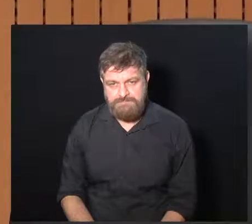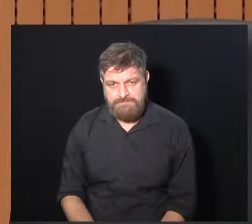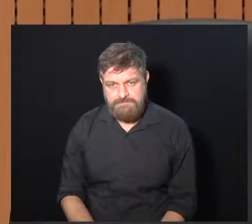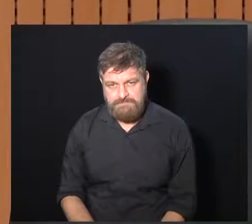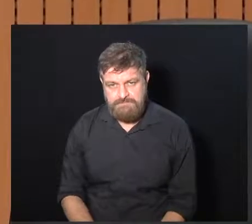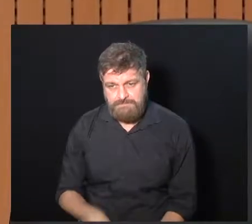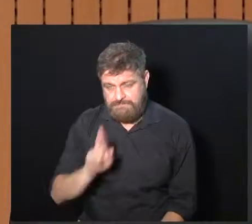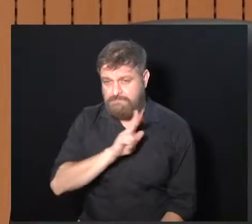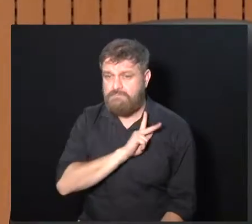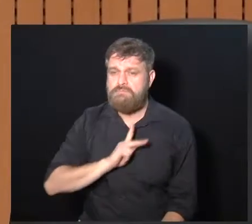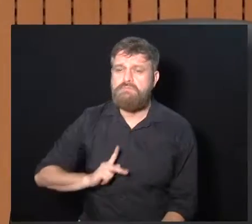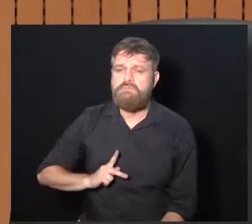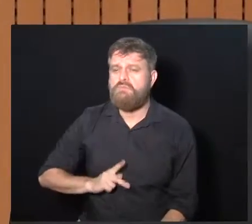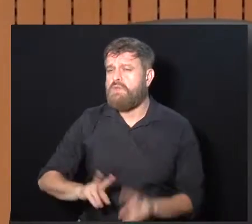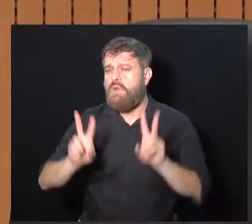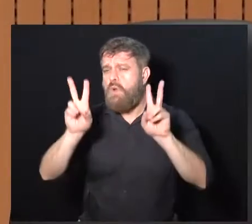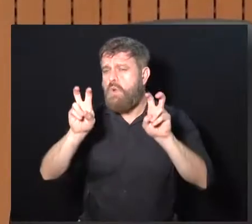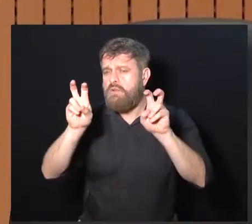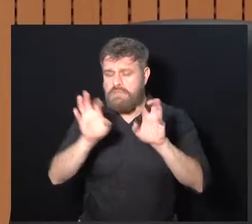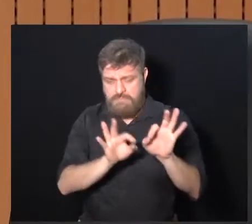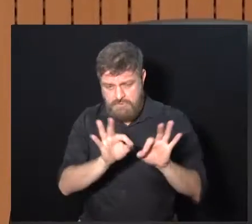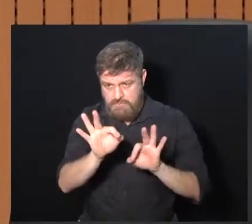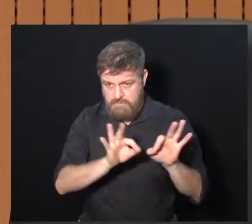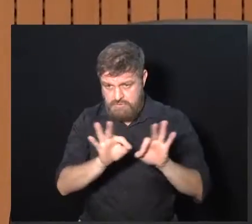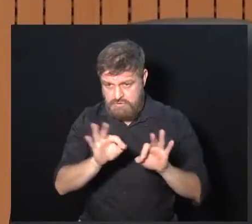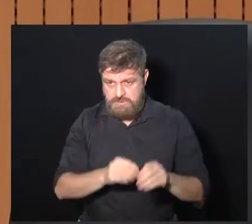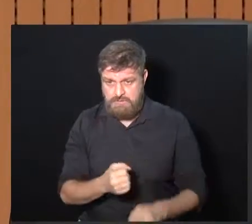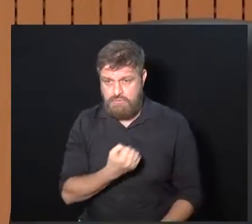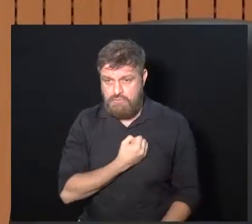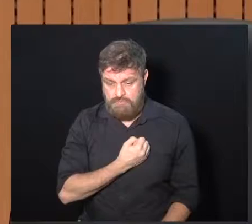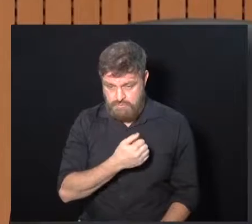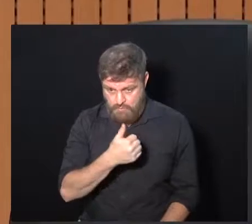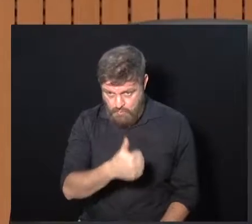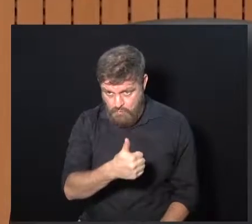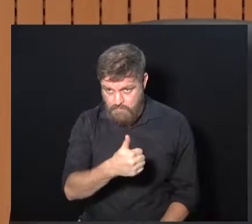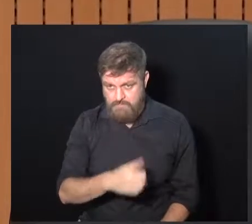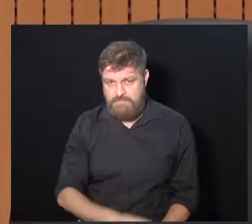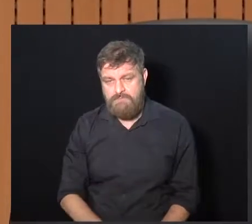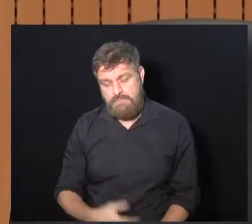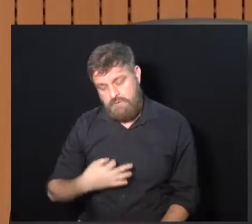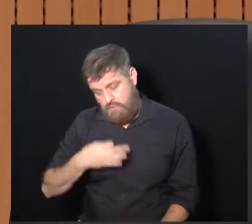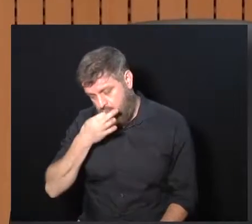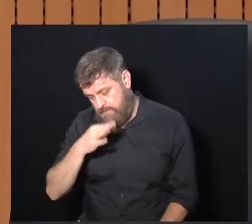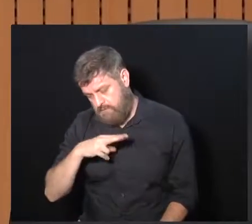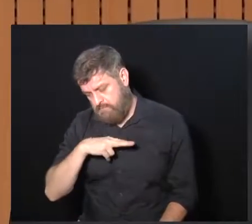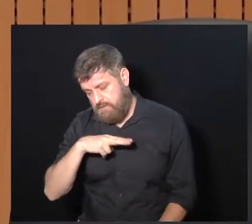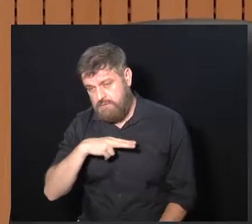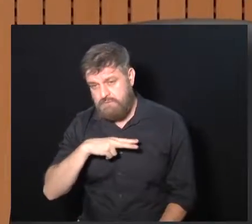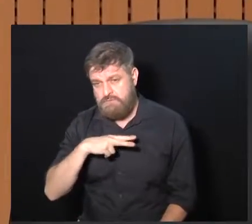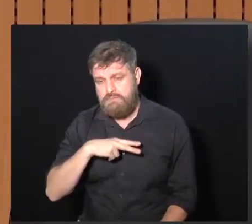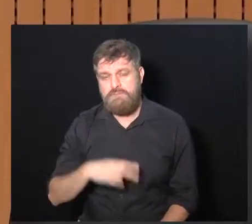Senhor presidente, em relação ao projeto, que é o item 1 da pauta, eu, particularmente,